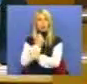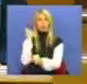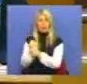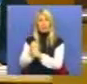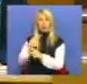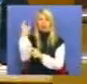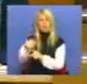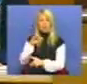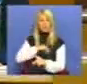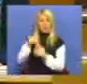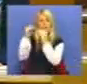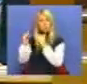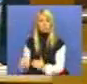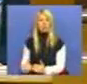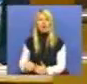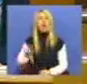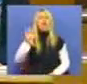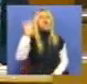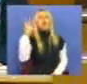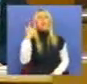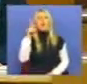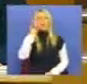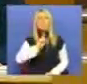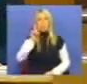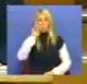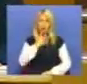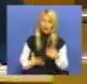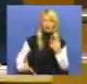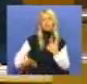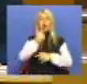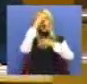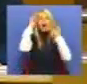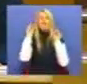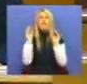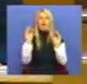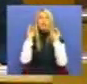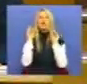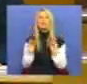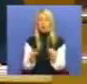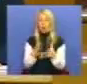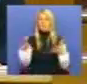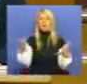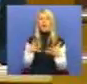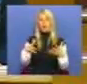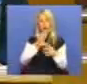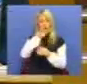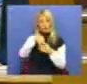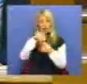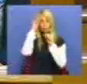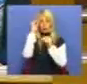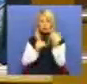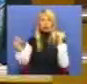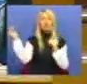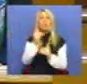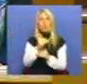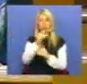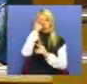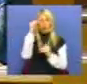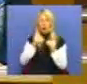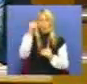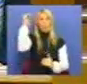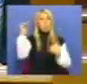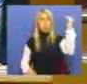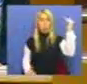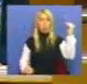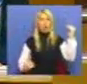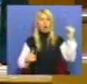mais baixos. E quando as mulheres triunfam na formação e são a maioria no ensino superior, sabemos que a disparidade salarial